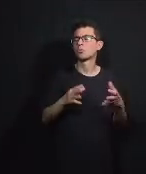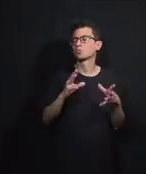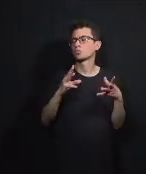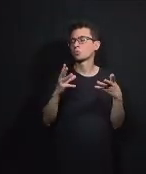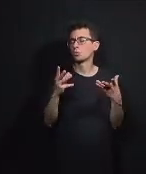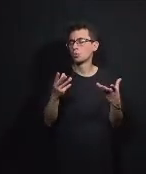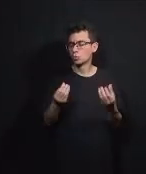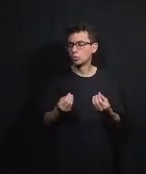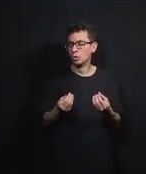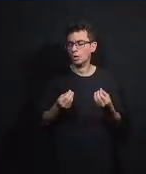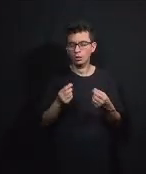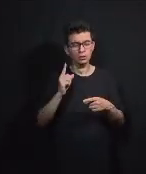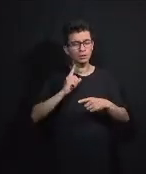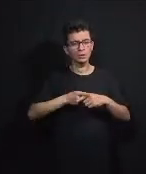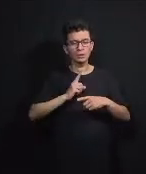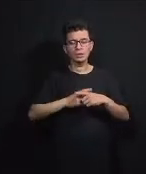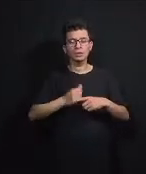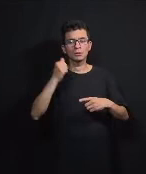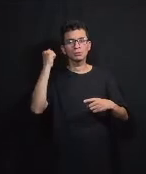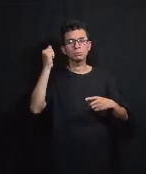do ascenso